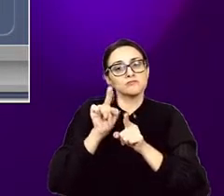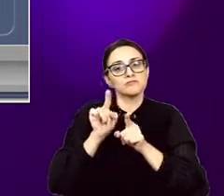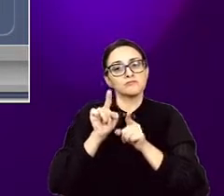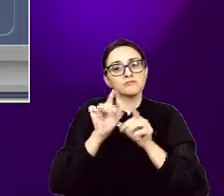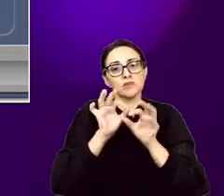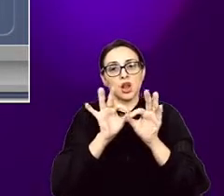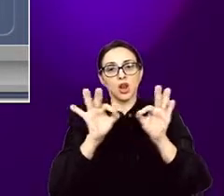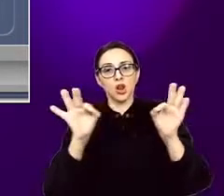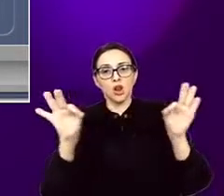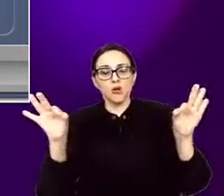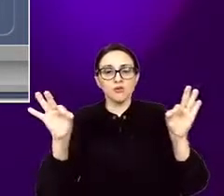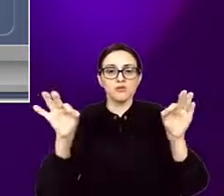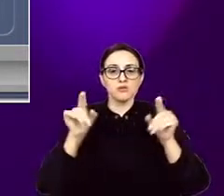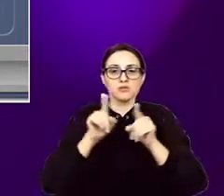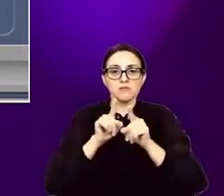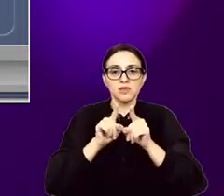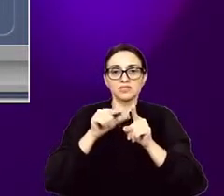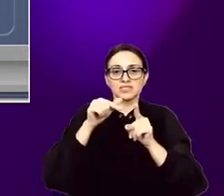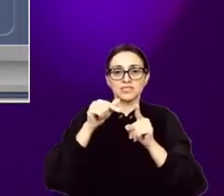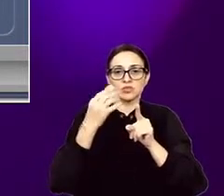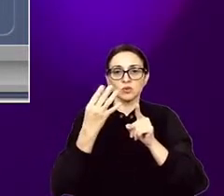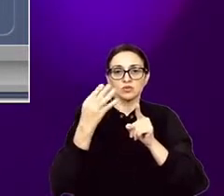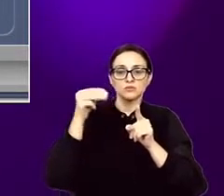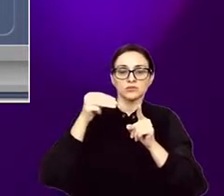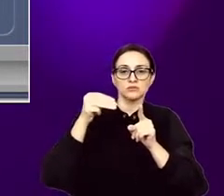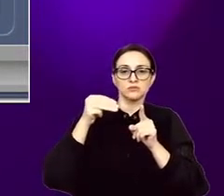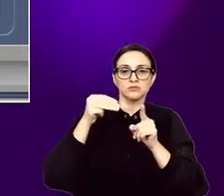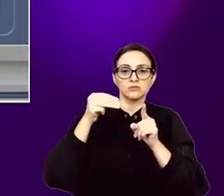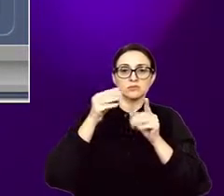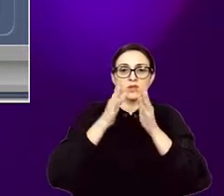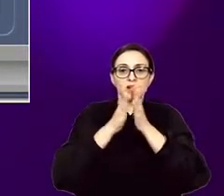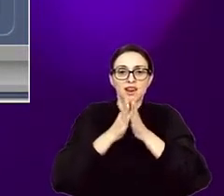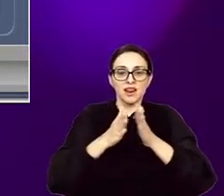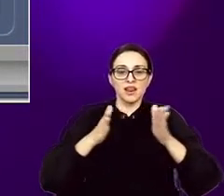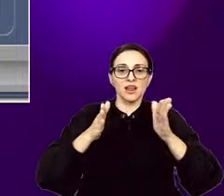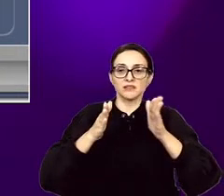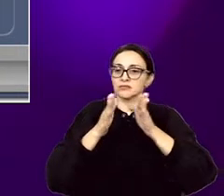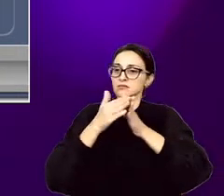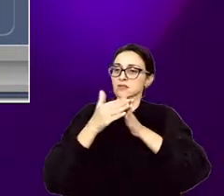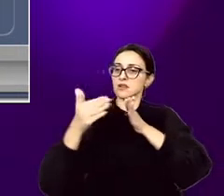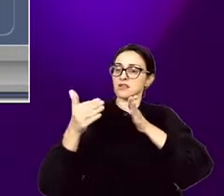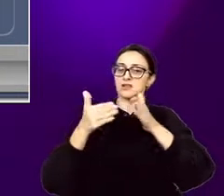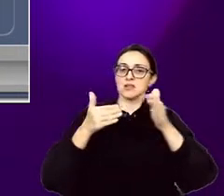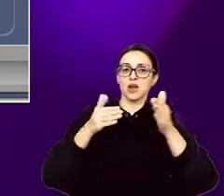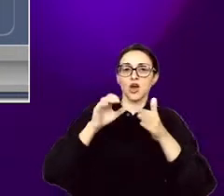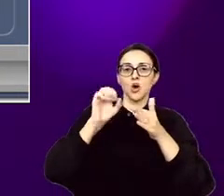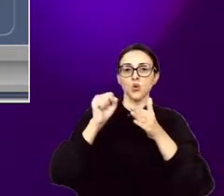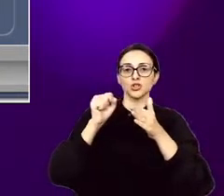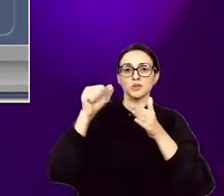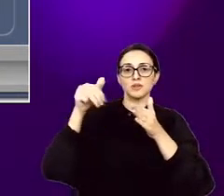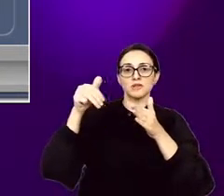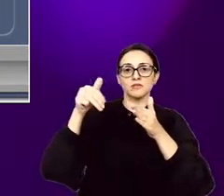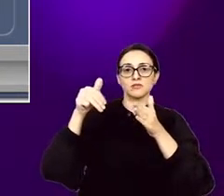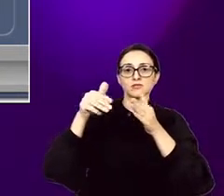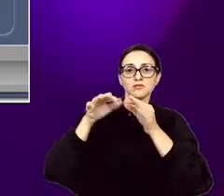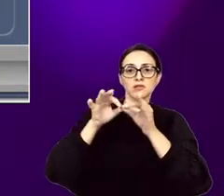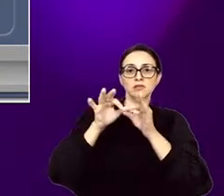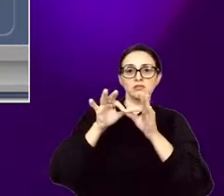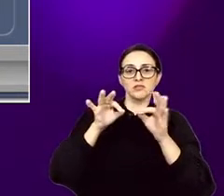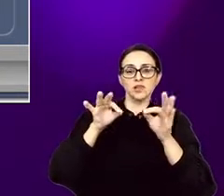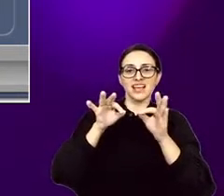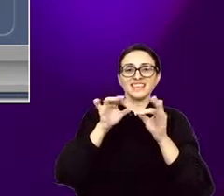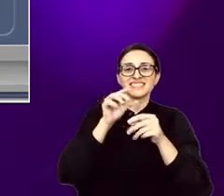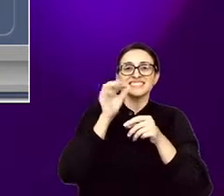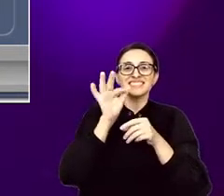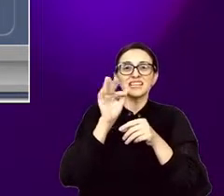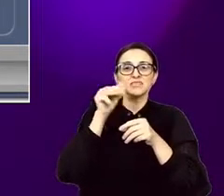alongando também, né, o offset em 4 milímetros. Em relação ao lado contralateral, ele está 8 milímetros mais longo e 7 milímetros menor